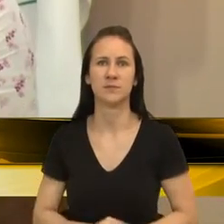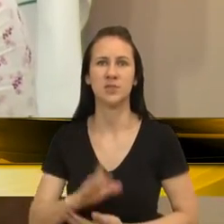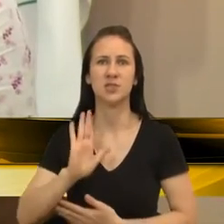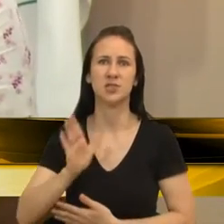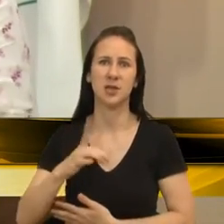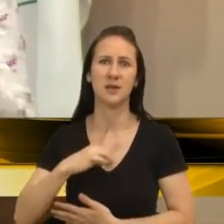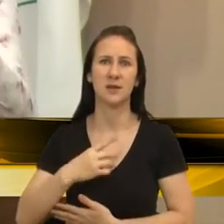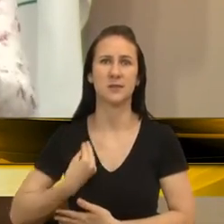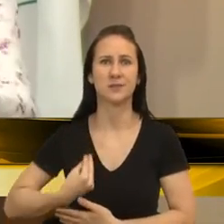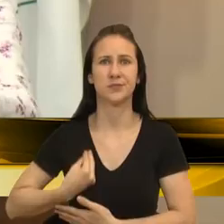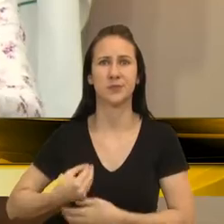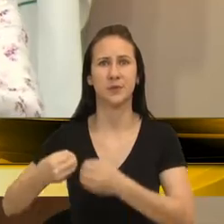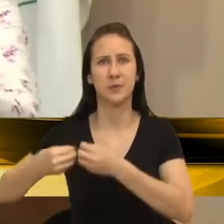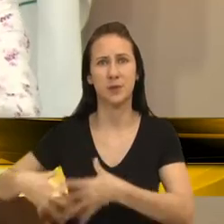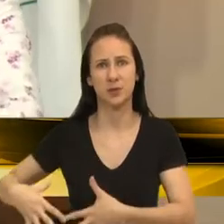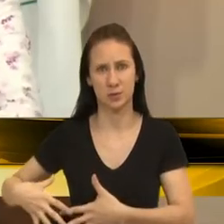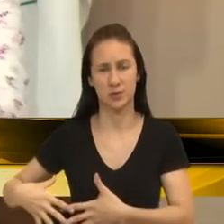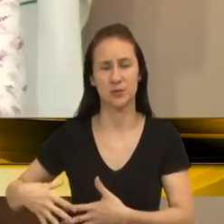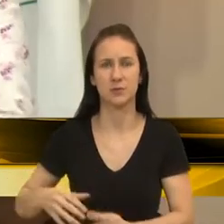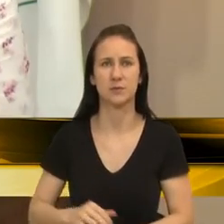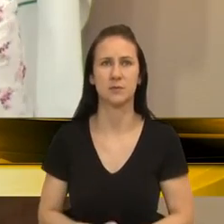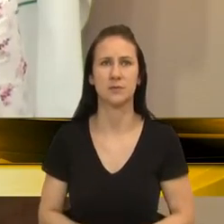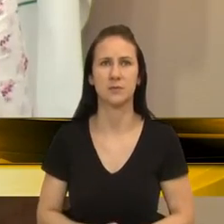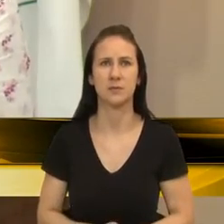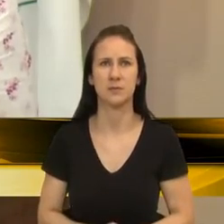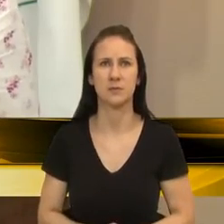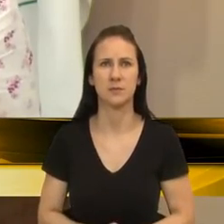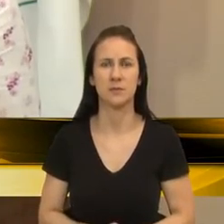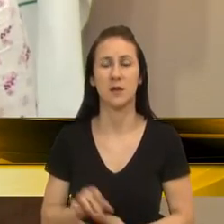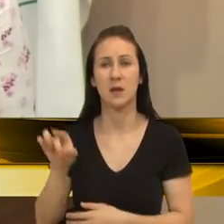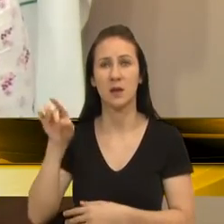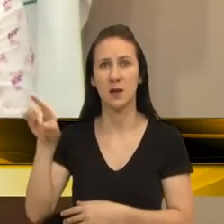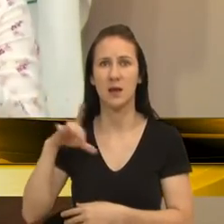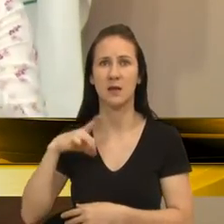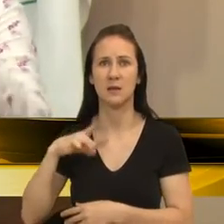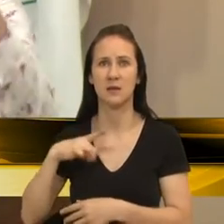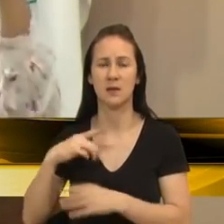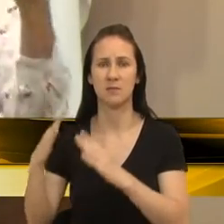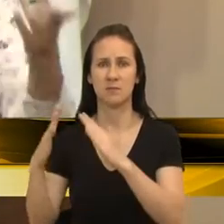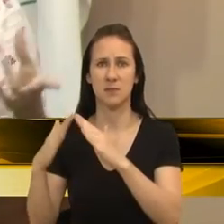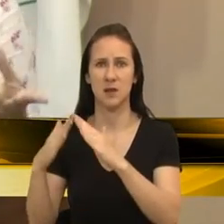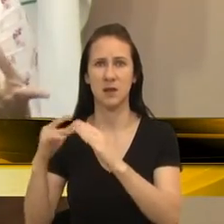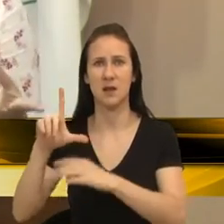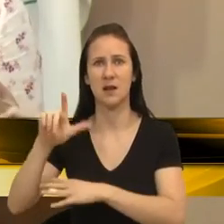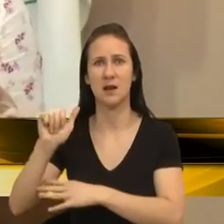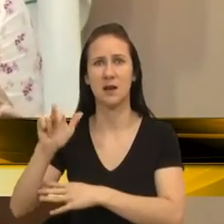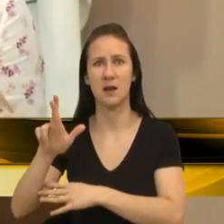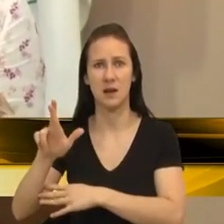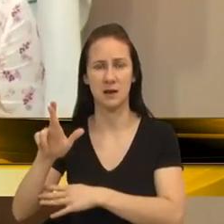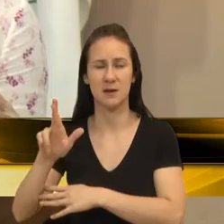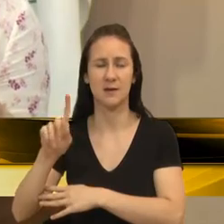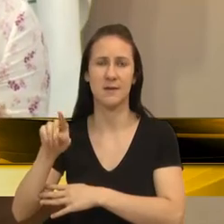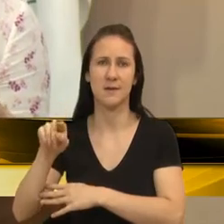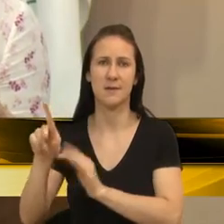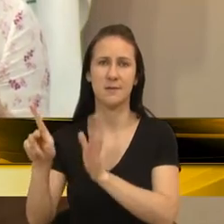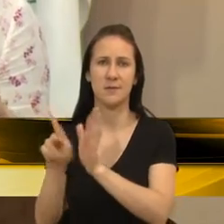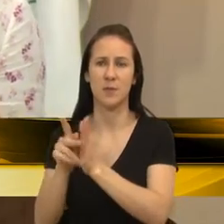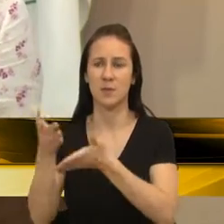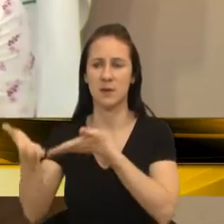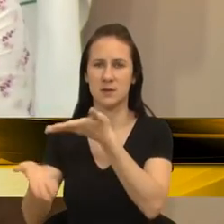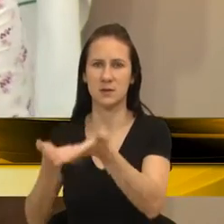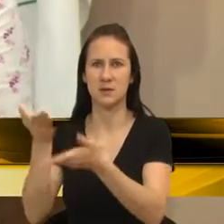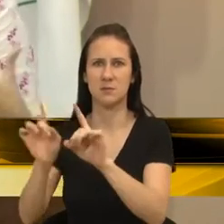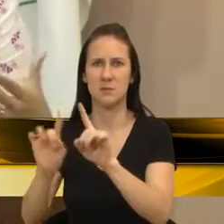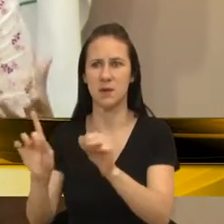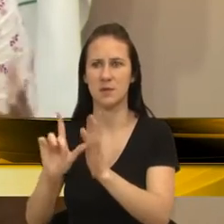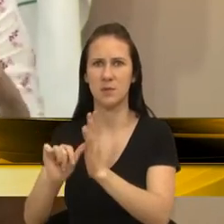que o pai social, a mãe social, eles são pais deles, vão perder de novo, de uma hora para outra,